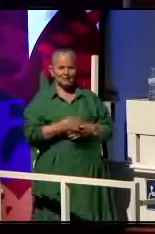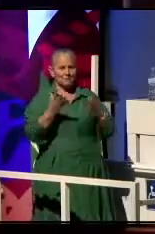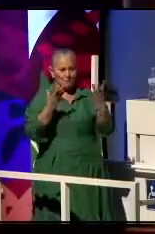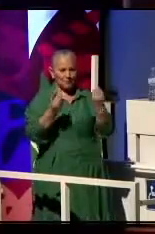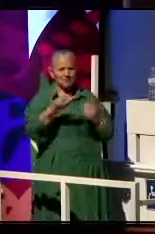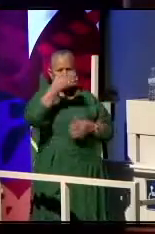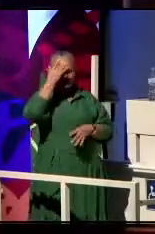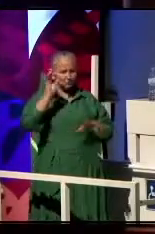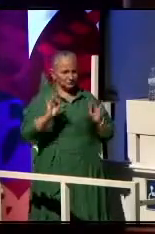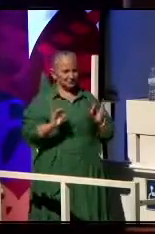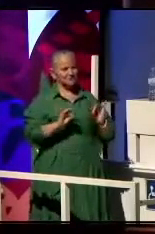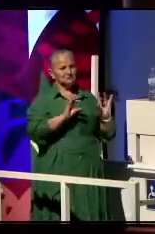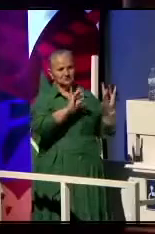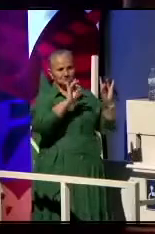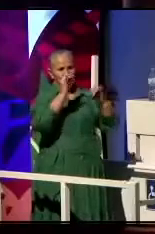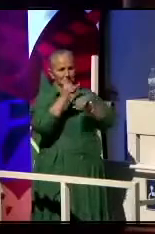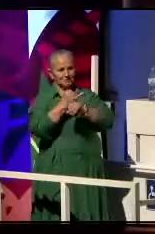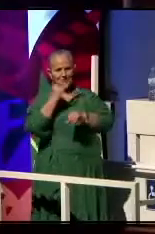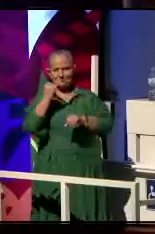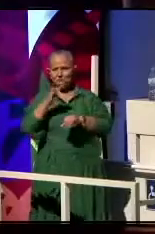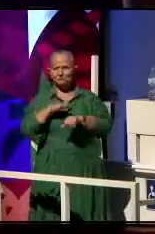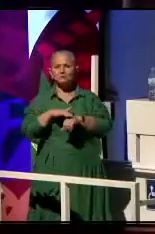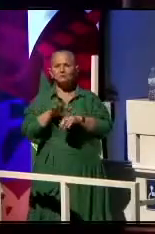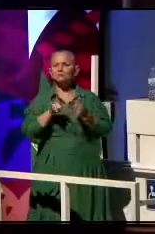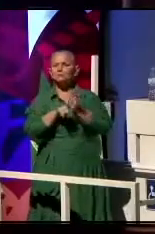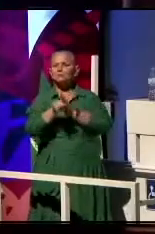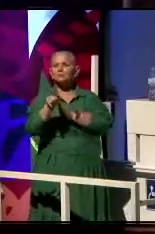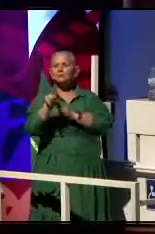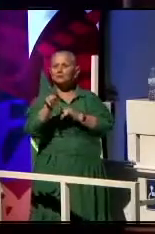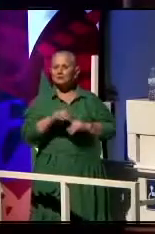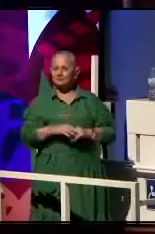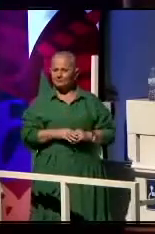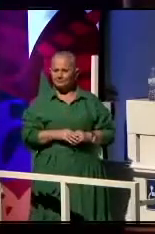Lena? Mais alguma pergunta?